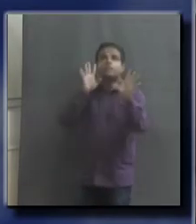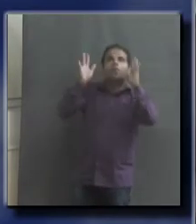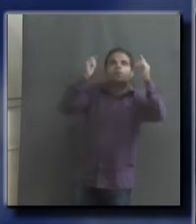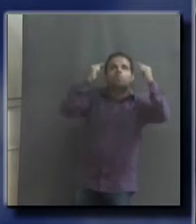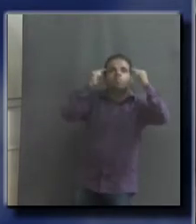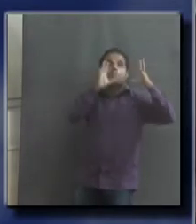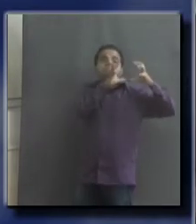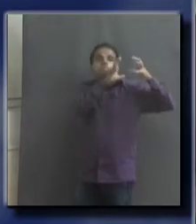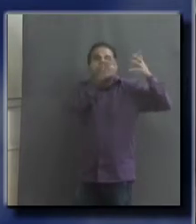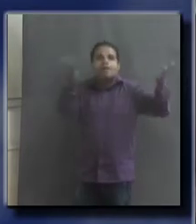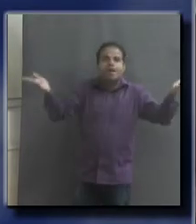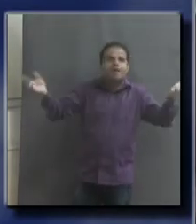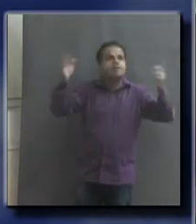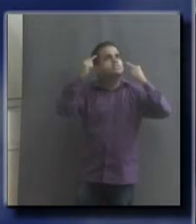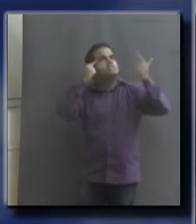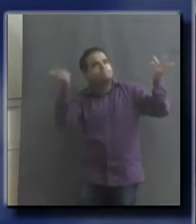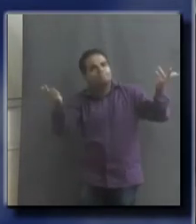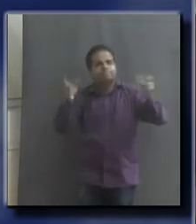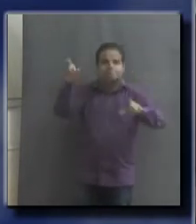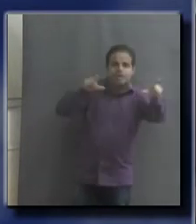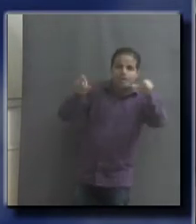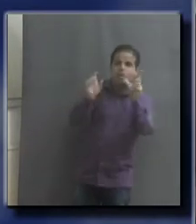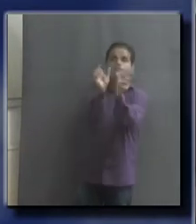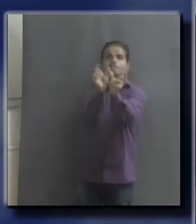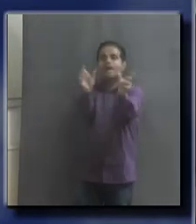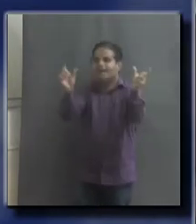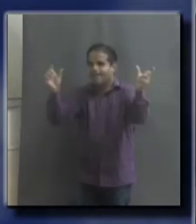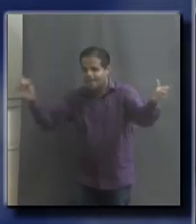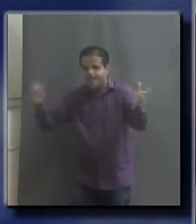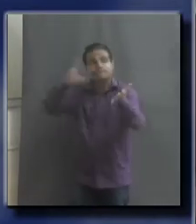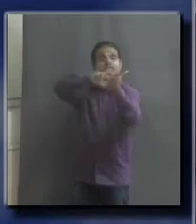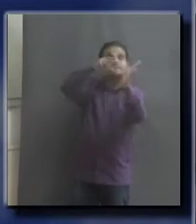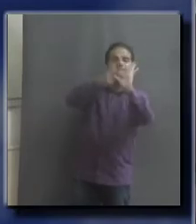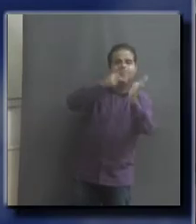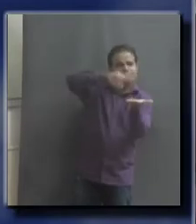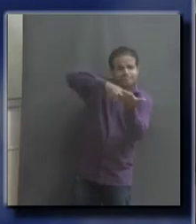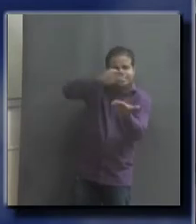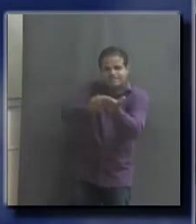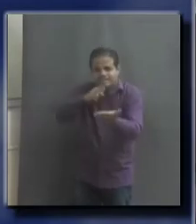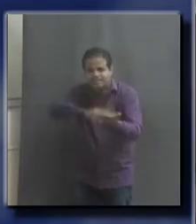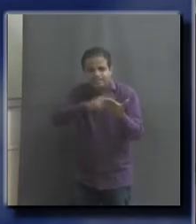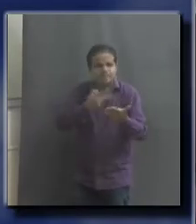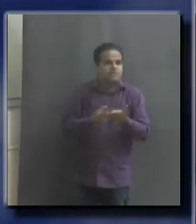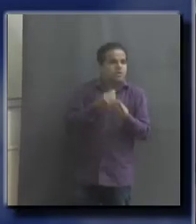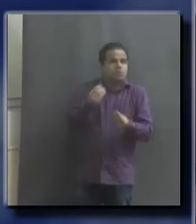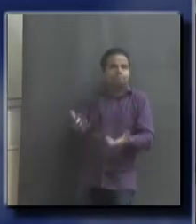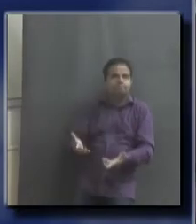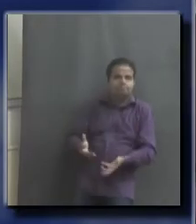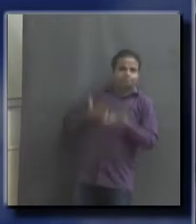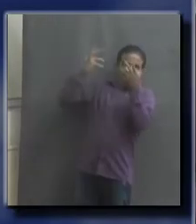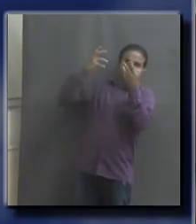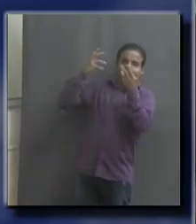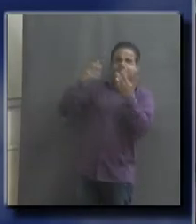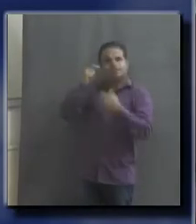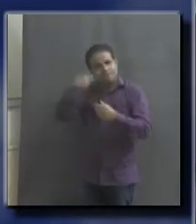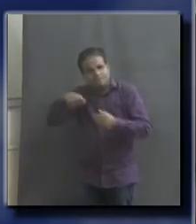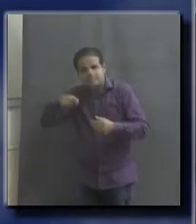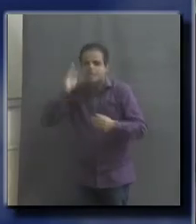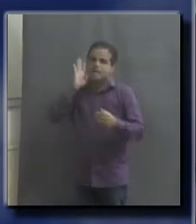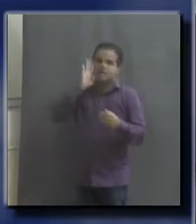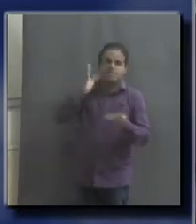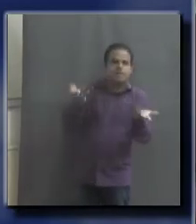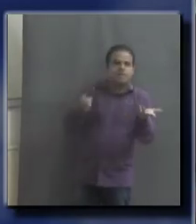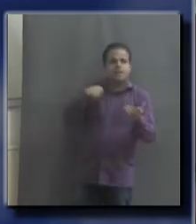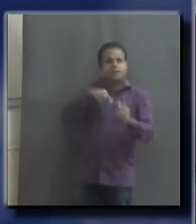gente trabalha com palavras e o significado delas e com os afetos. Então, a gente precisa